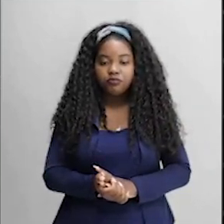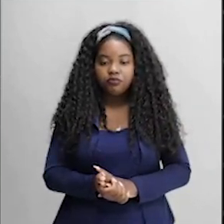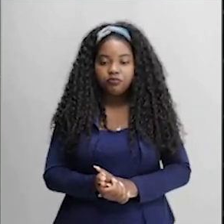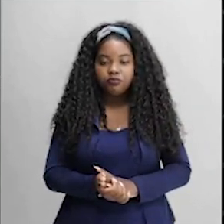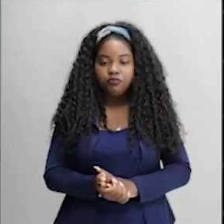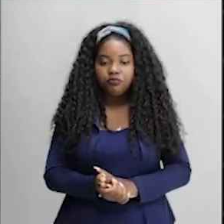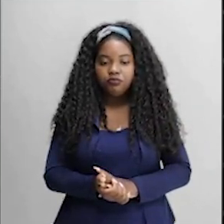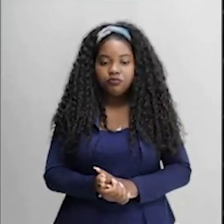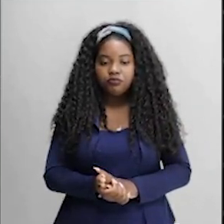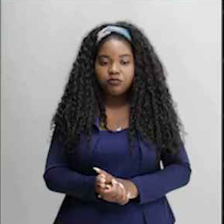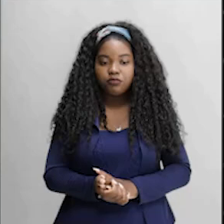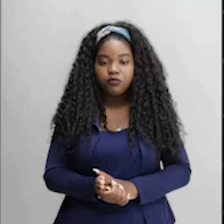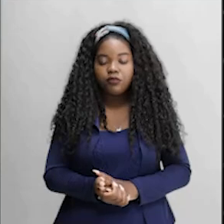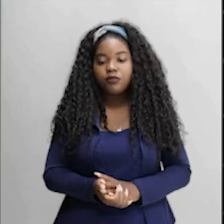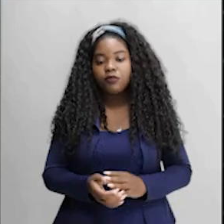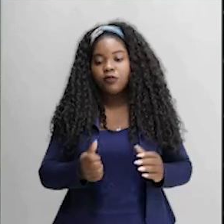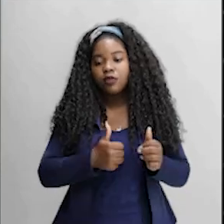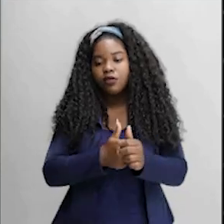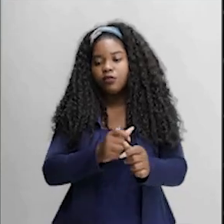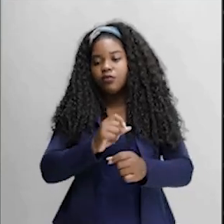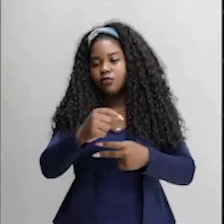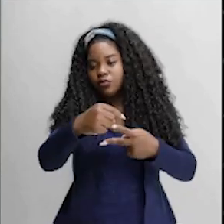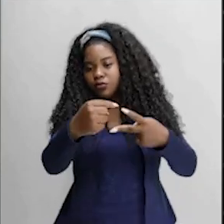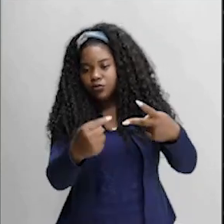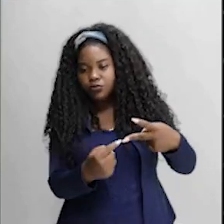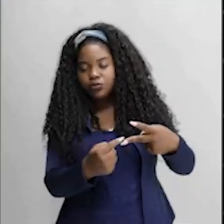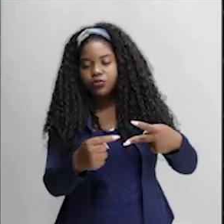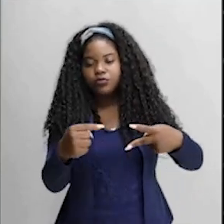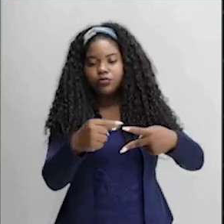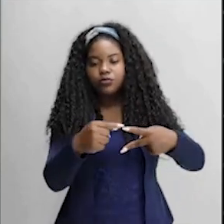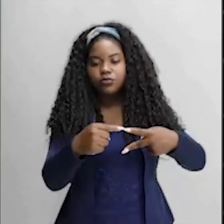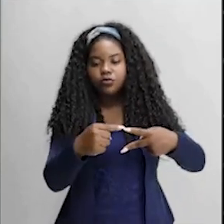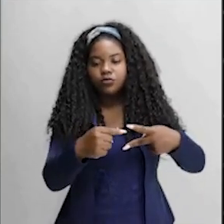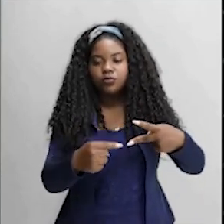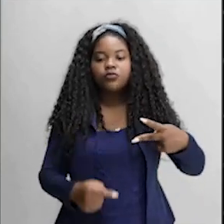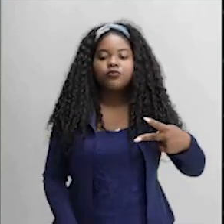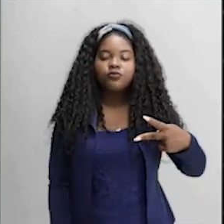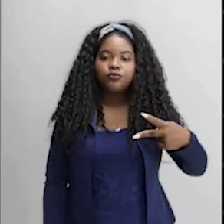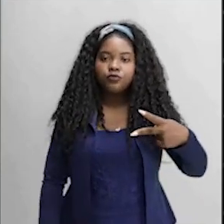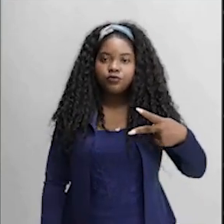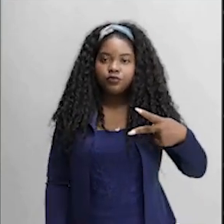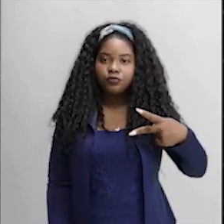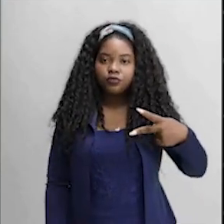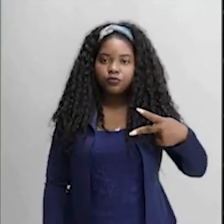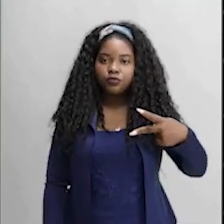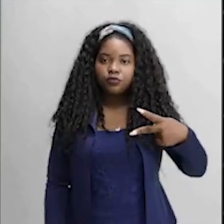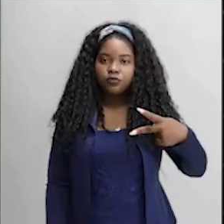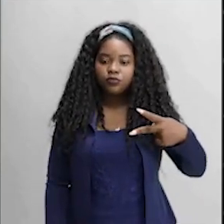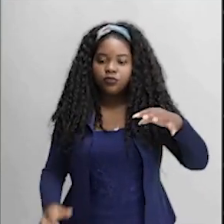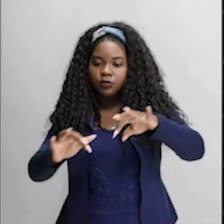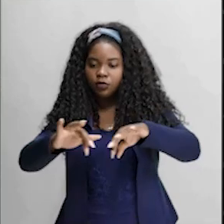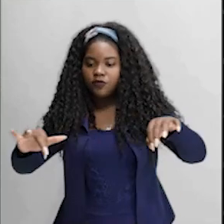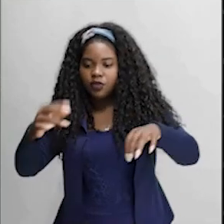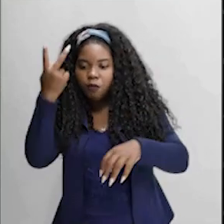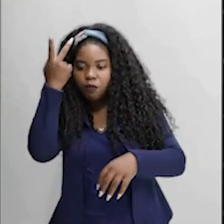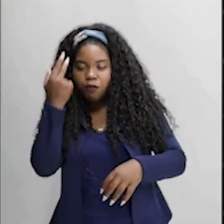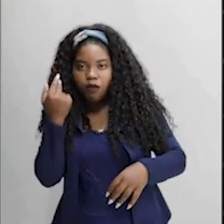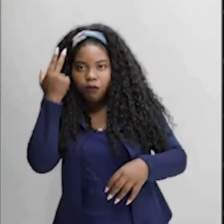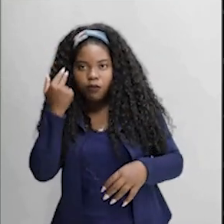na sociedade, ela acompanha dois aspectos básicos. O primeiro é o que a gente chama de divisão